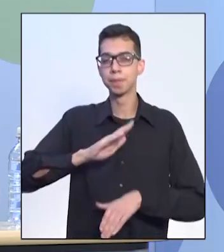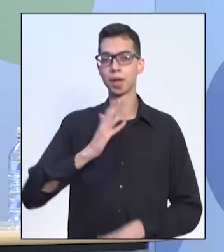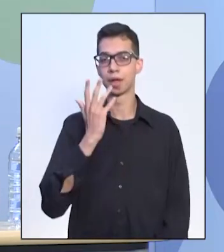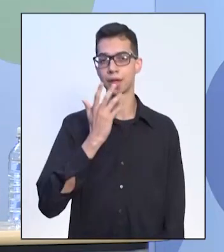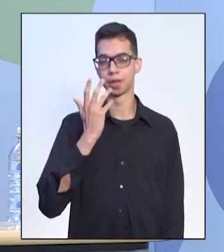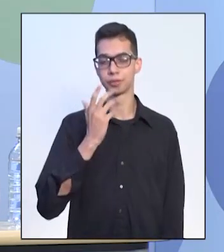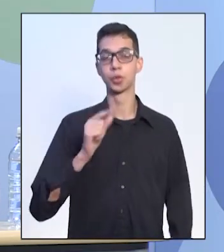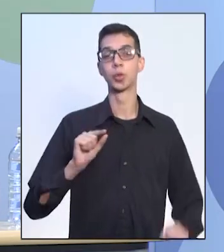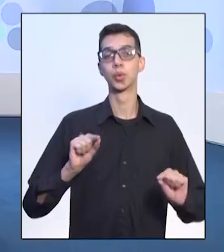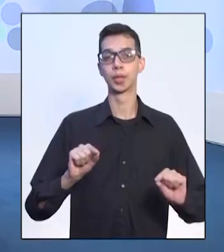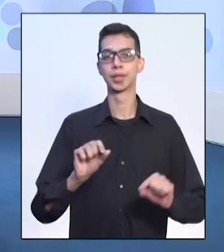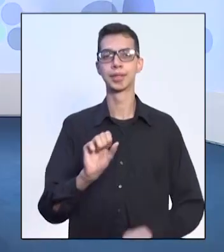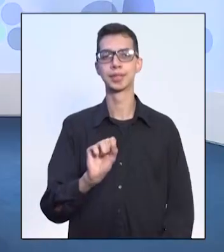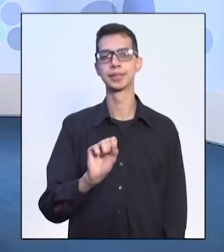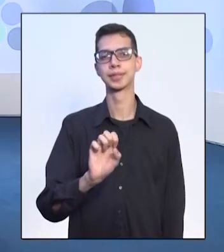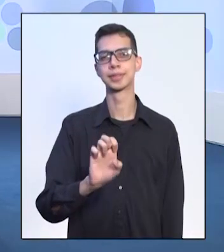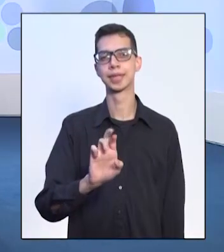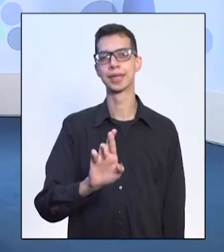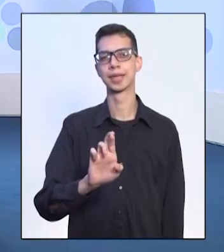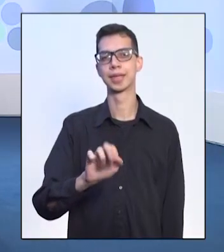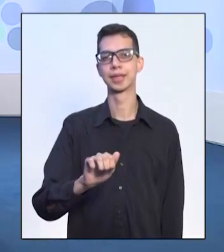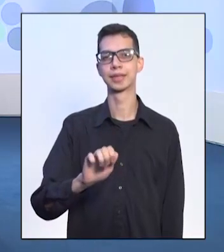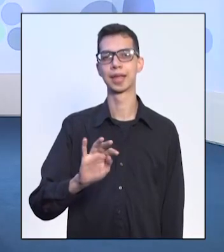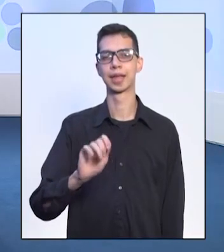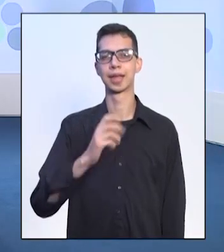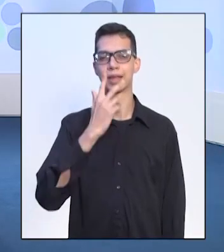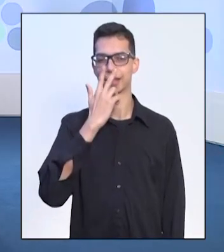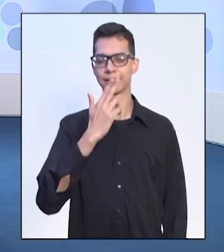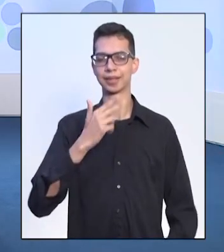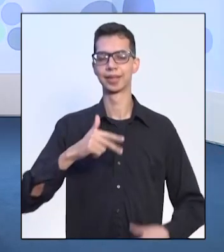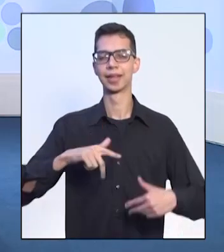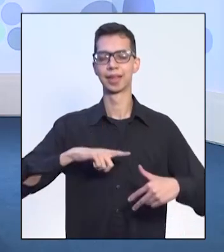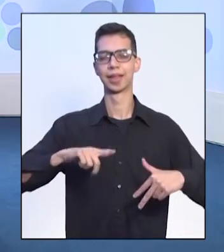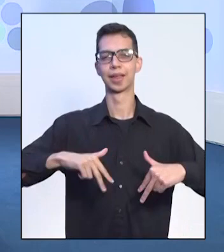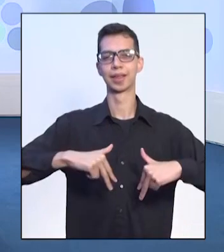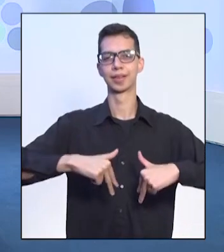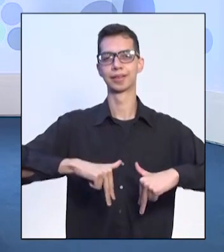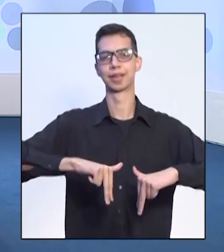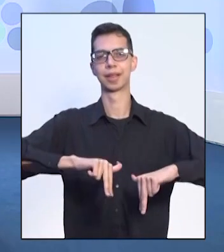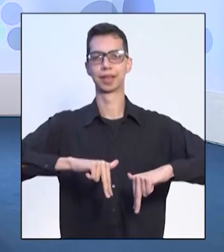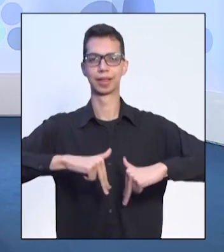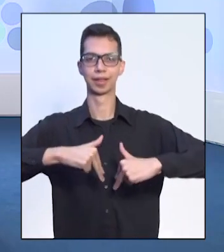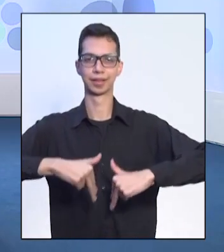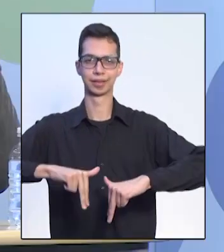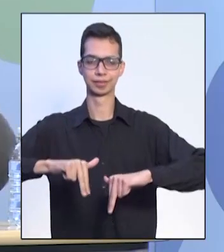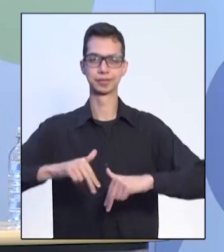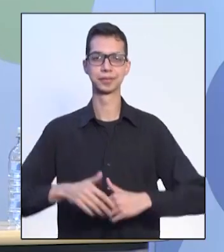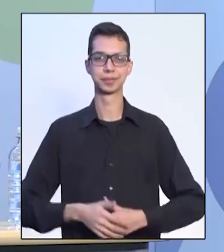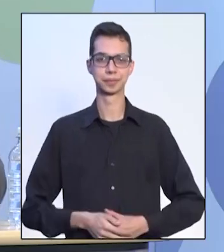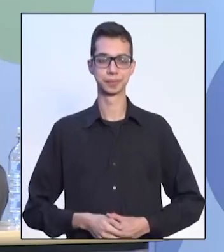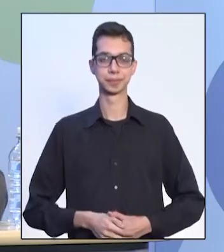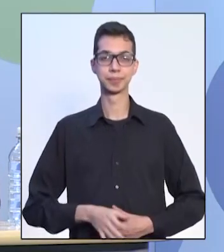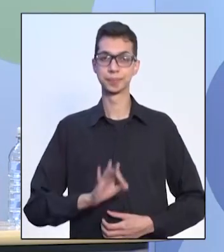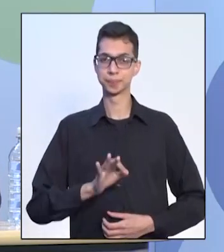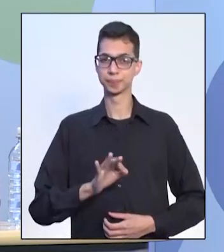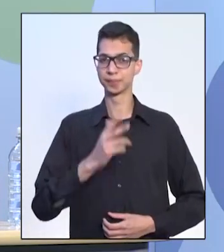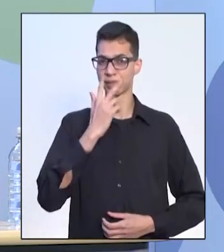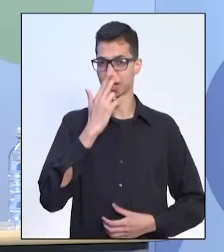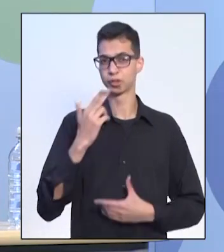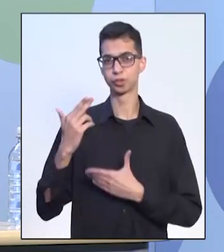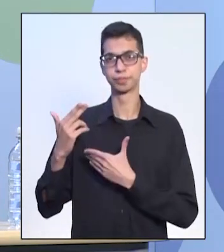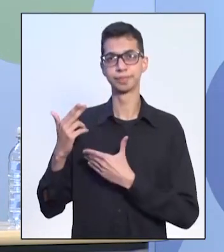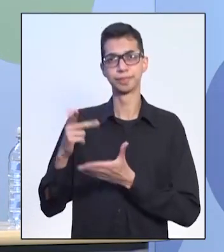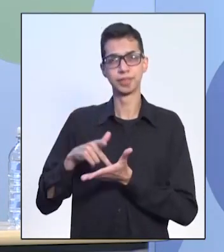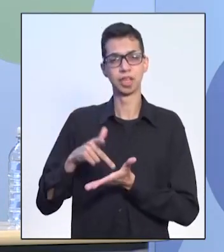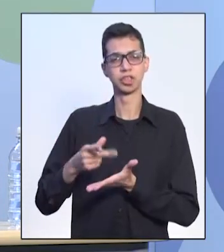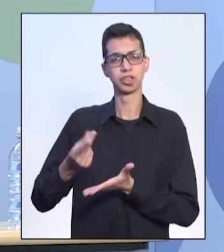serenatas. Que legal. Resgatando assim uma tradição muito bonita que infelizmente vem se perdendo, né? Verdade. Mas...